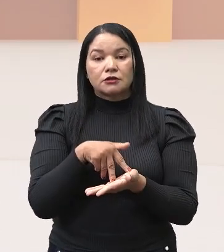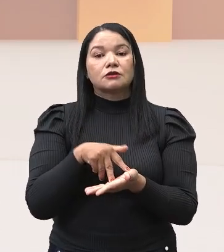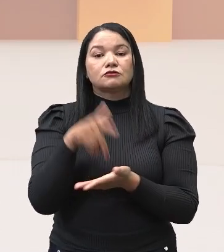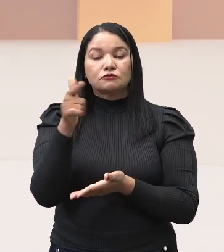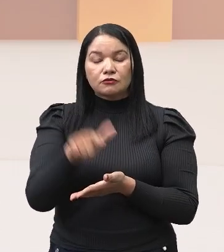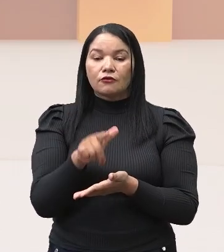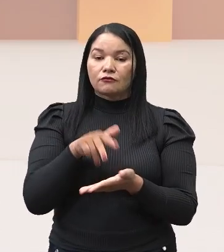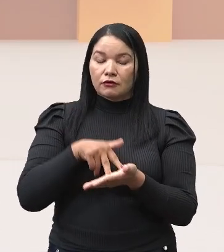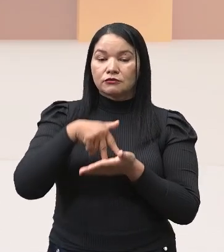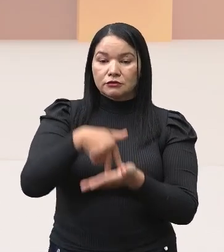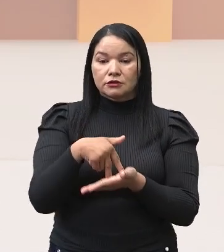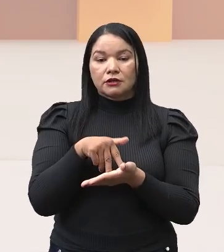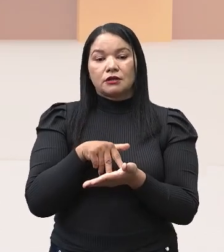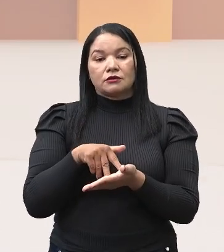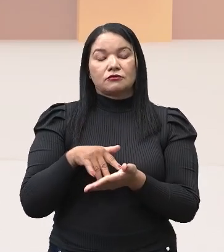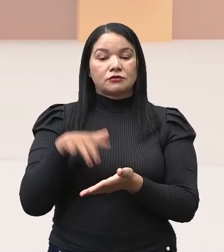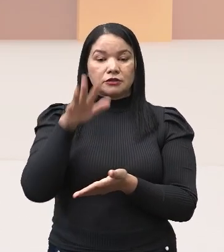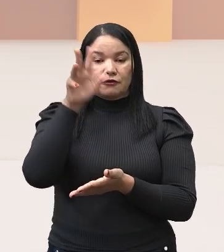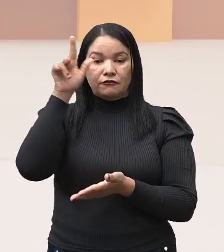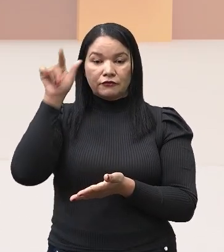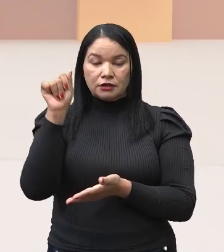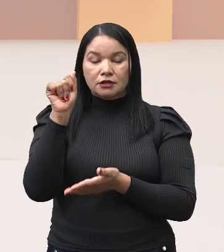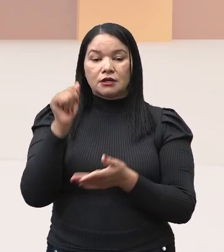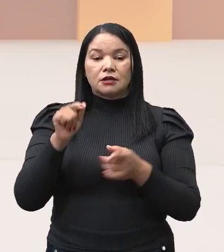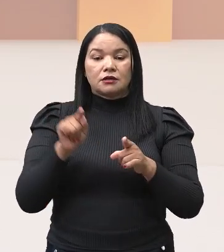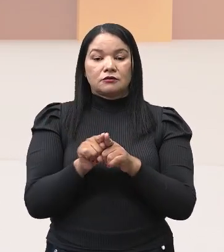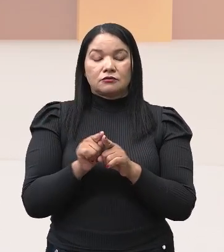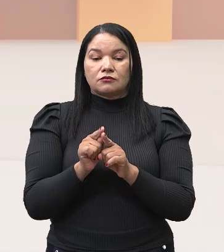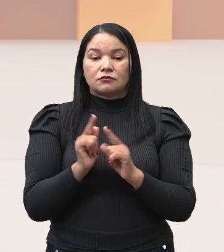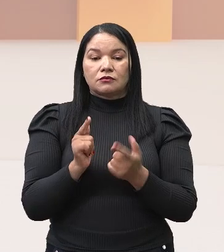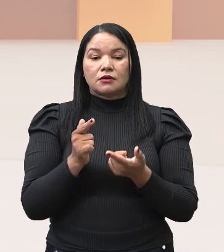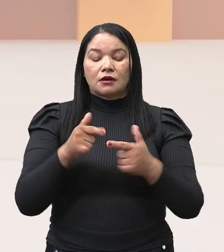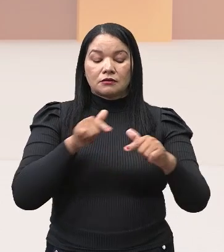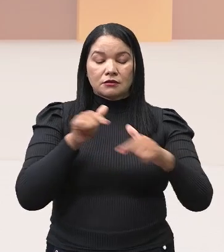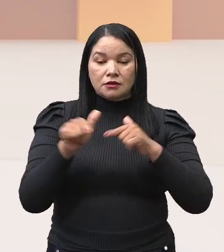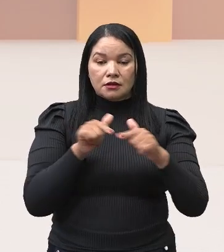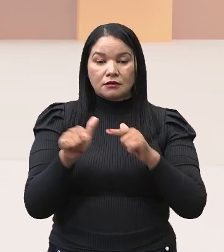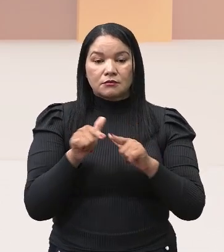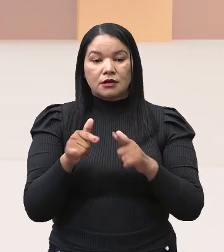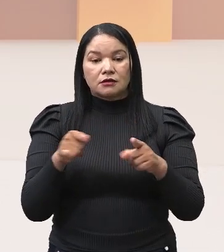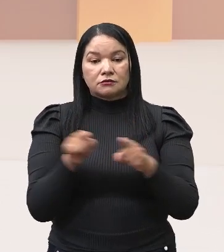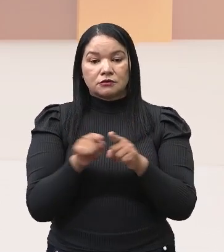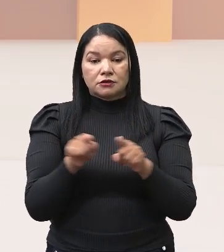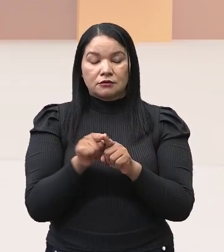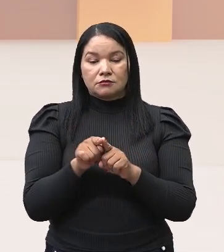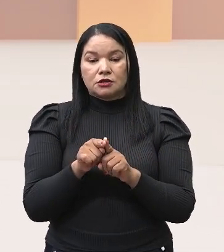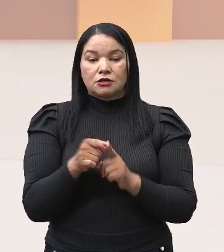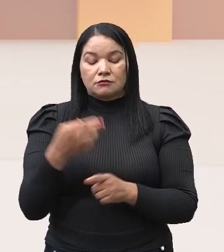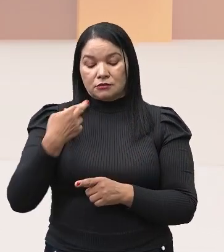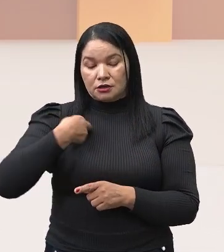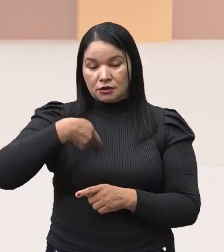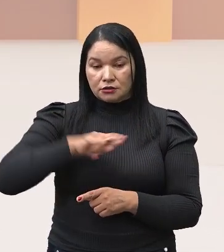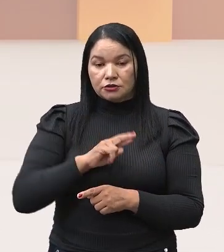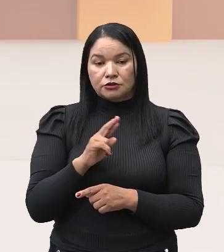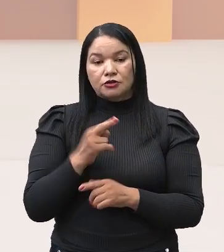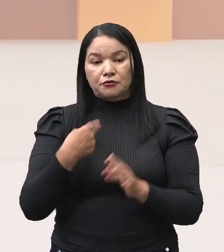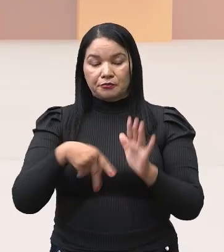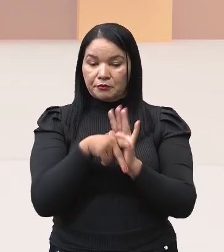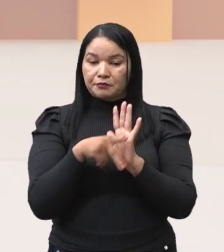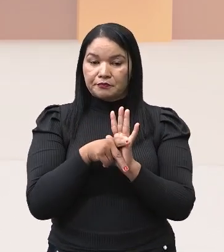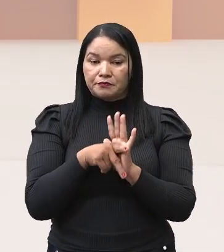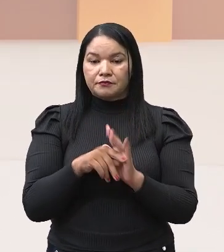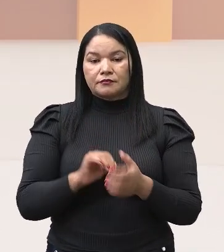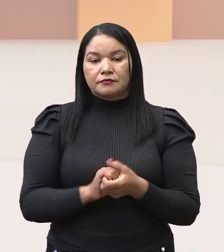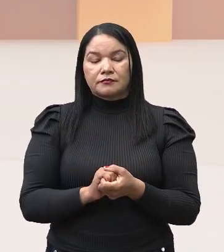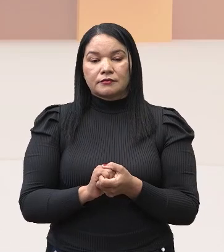vez, dos africanos escravizados em relação à manutenção da sua própria religiosidade. Então, já que